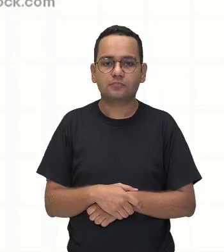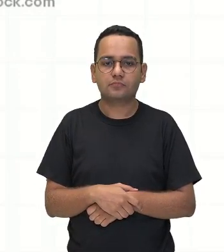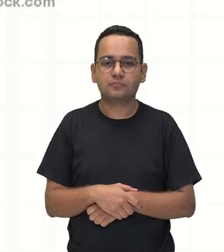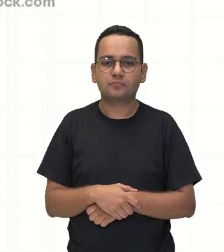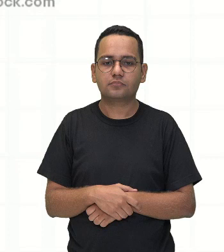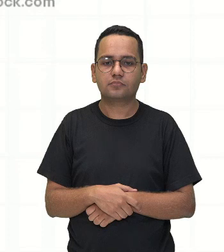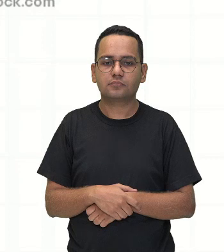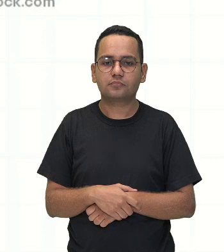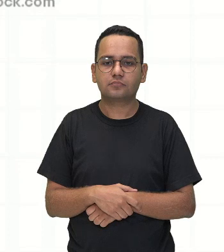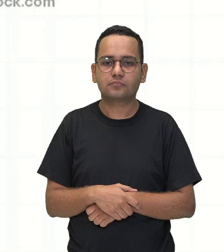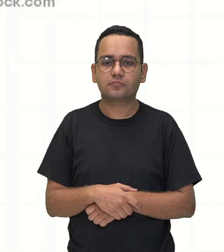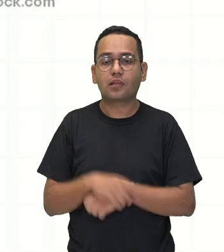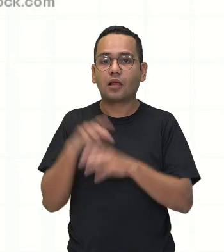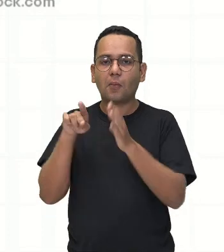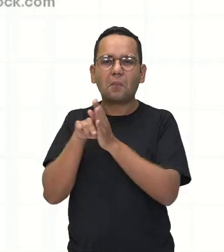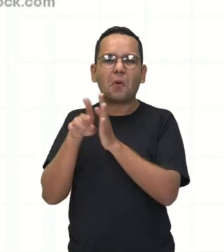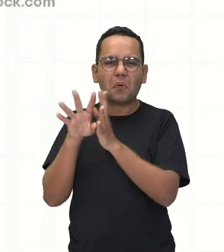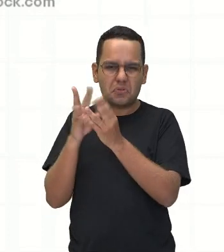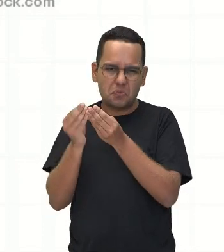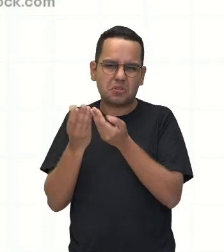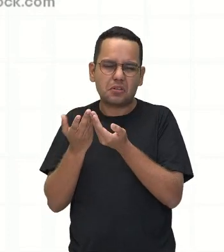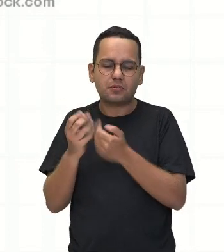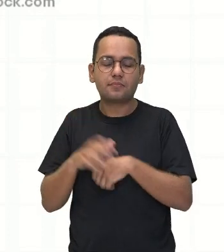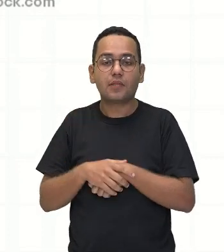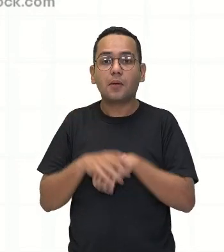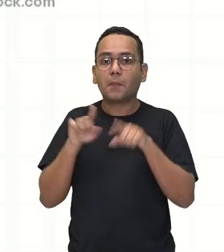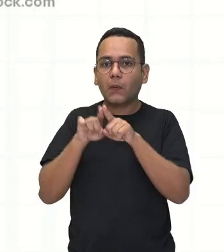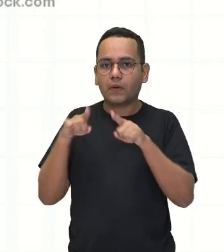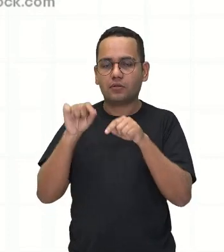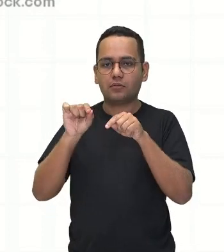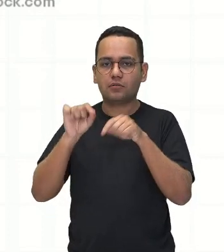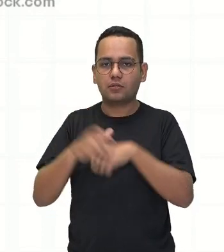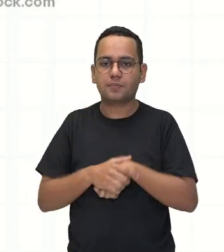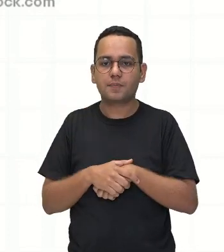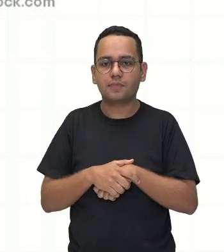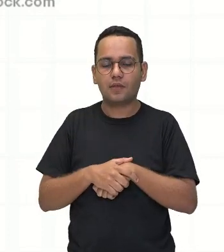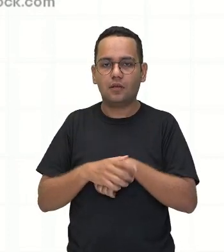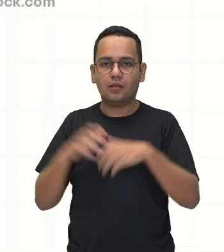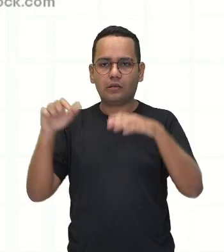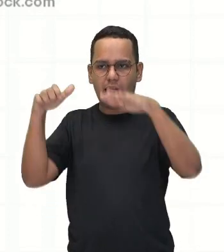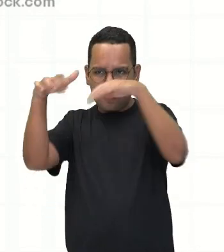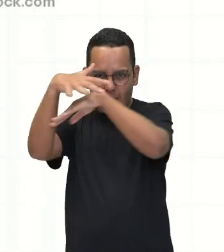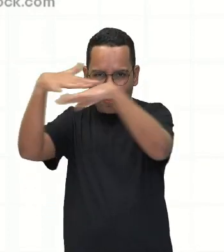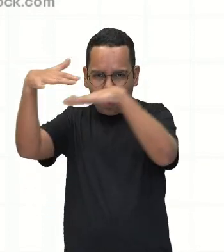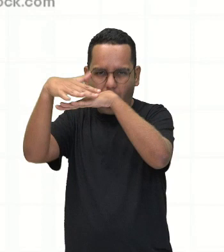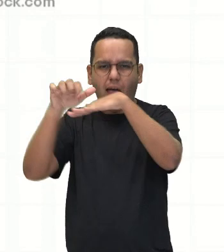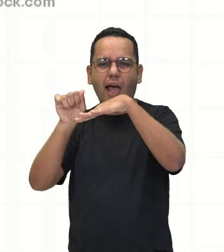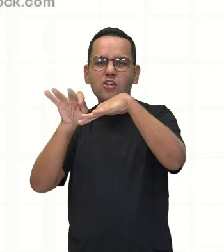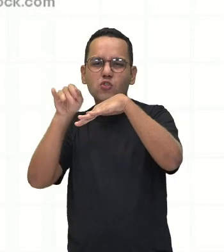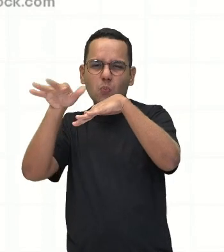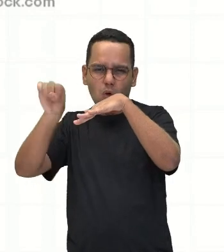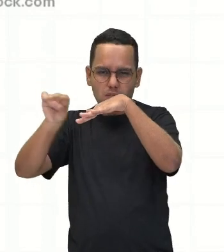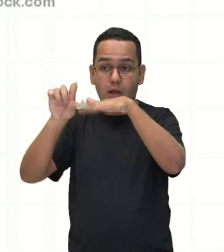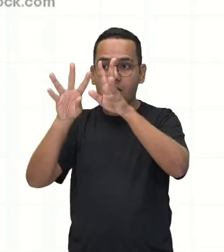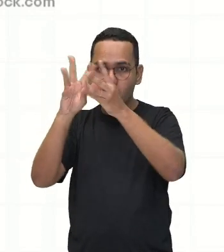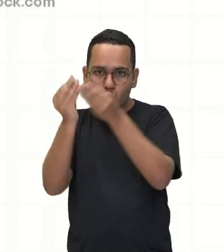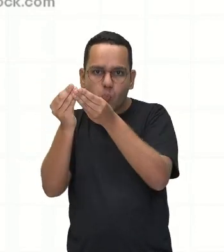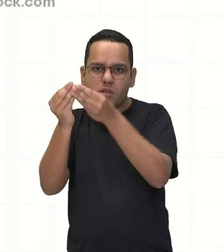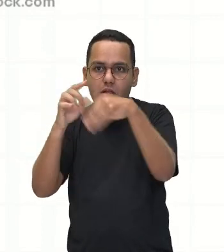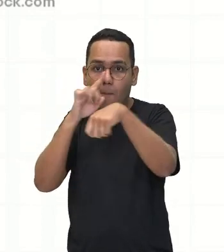vieram a chuva, as águas de chuva vieram lavando essas substâncias que